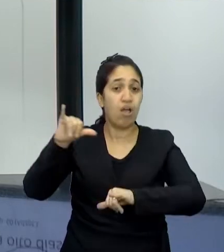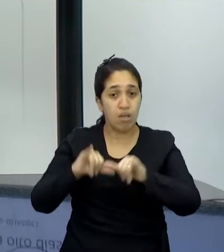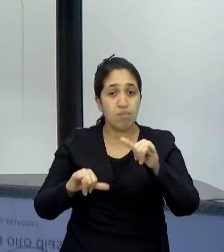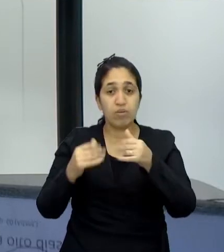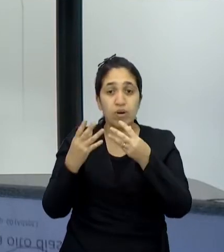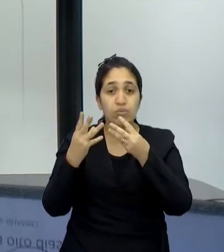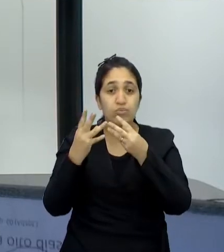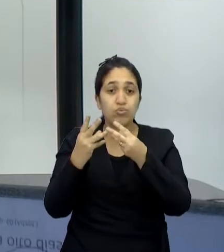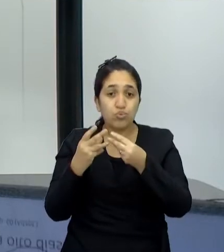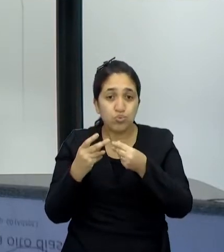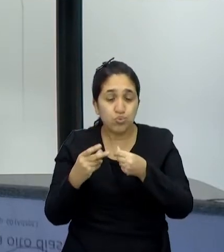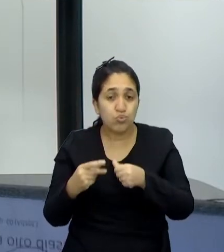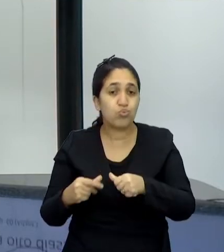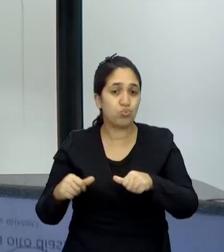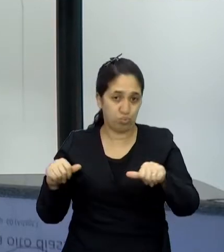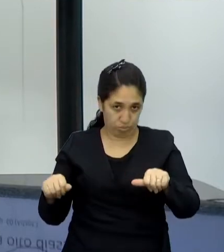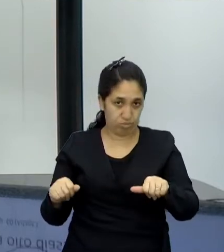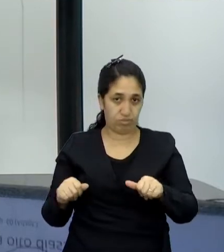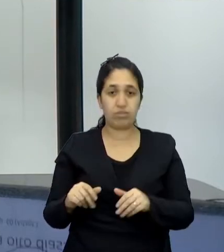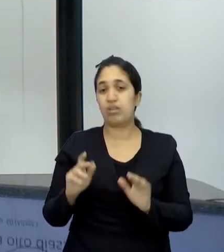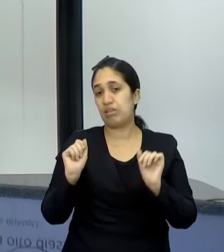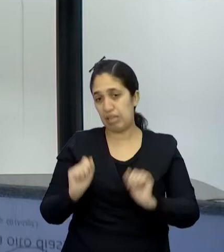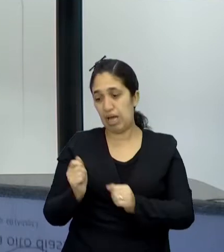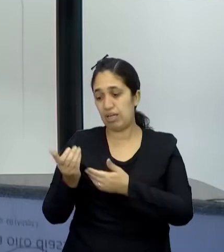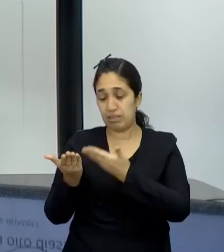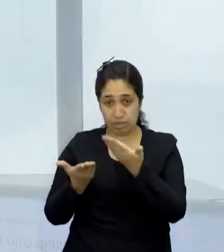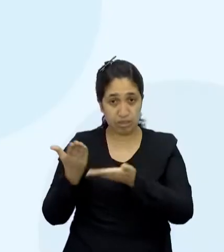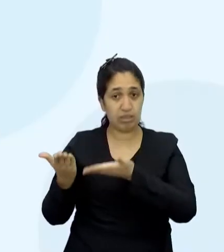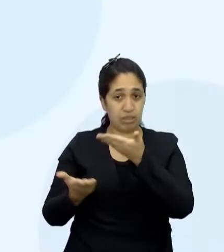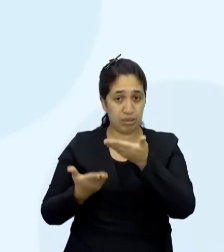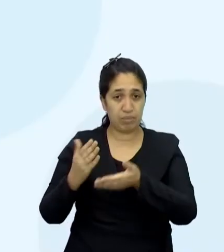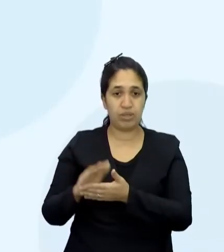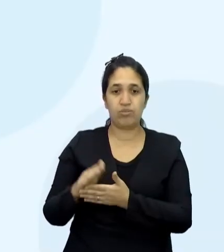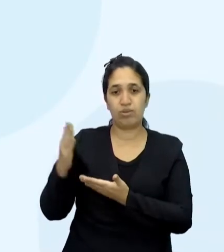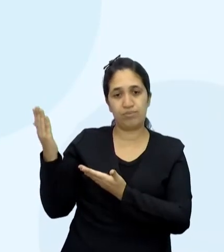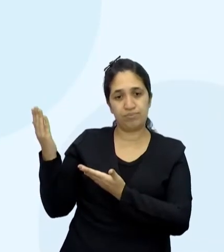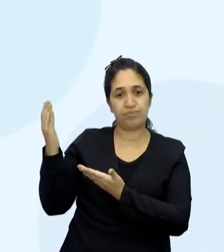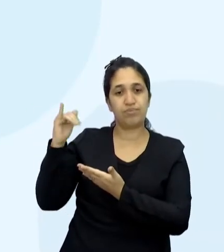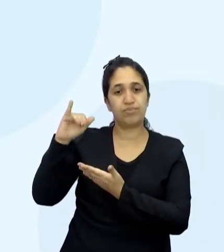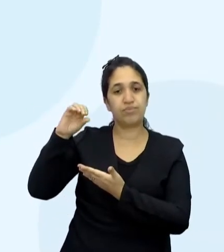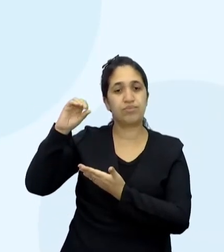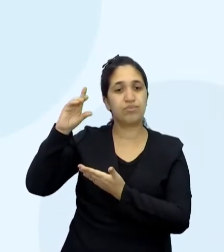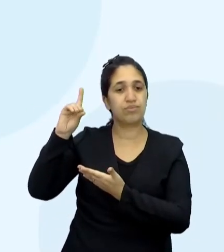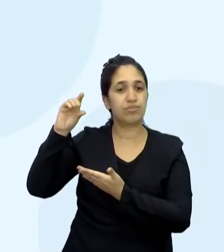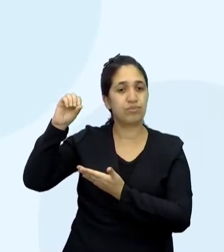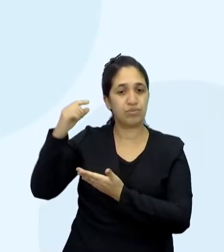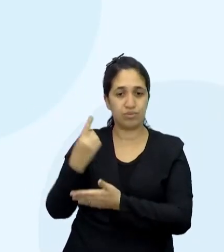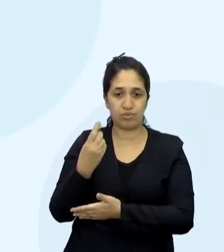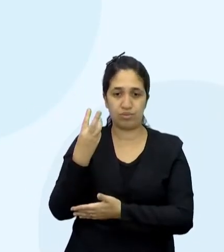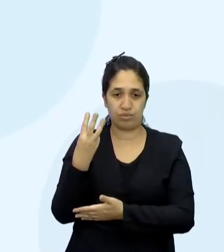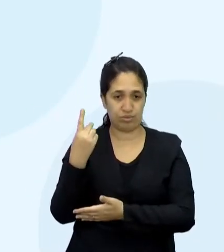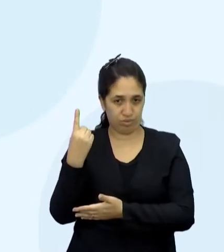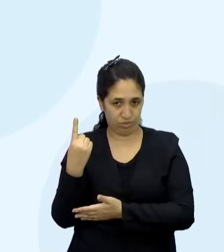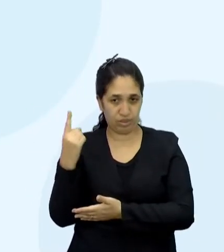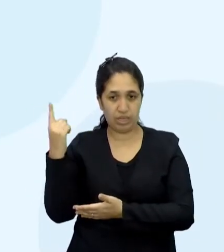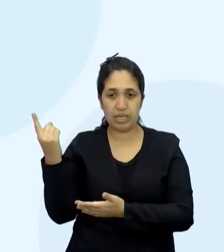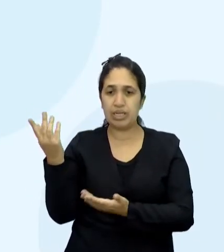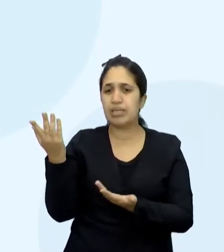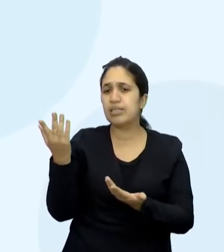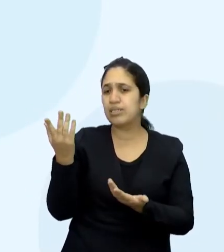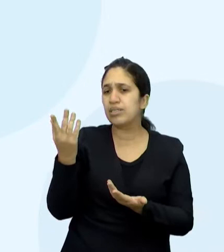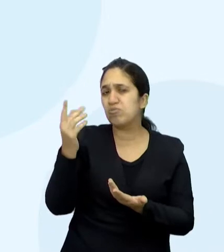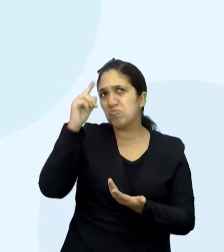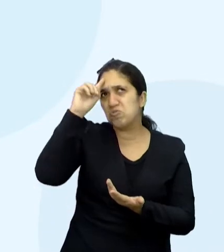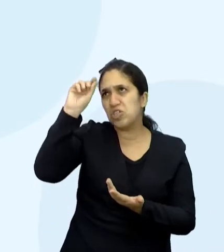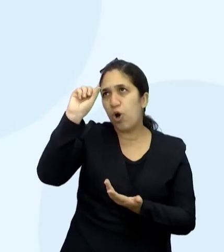sua radioatividade. Então servem para tratamento também. Ó, o iodo 131, por exemplo, ó, ele demora 8 dias.